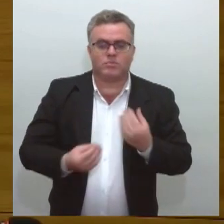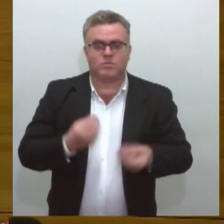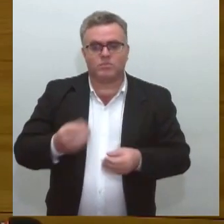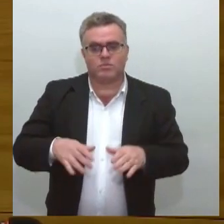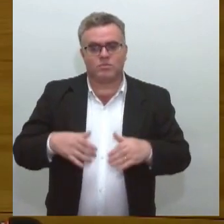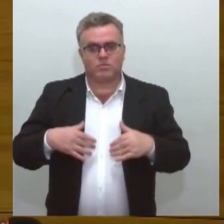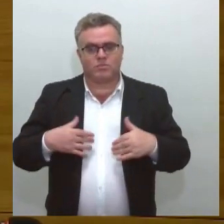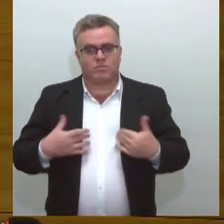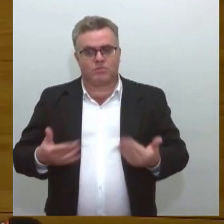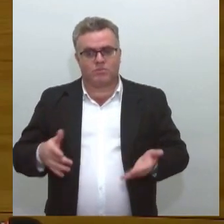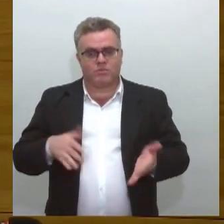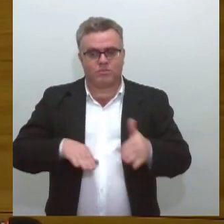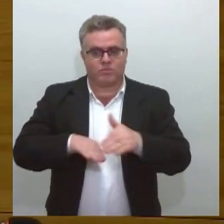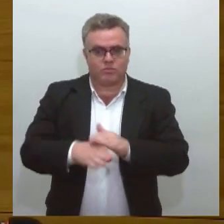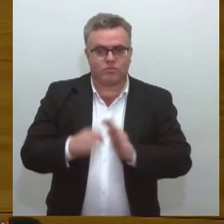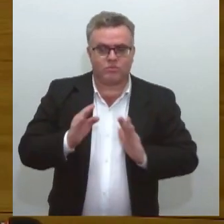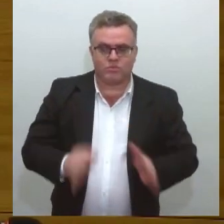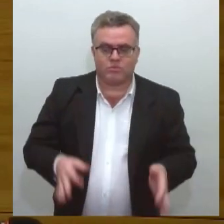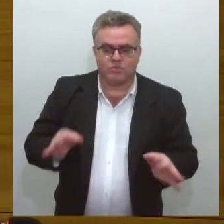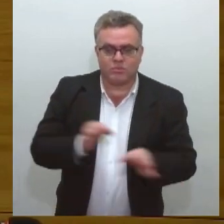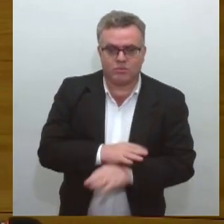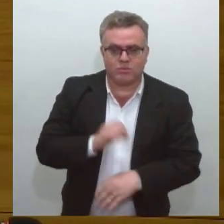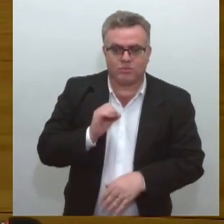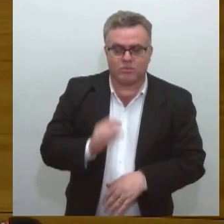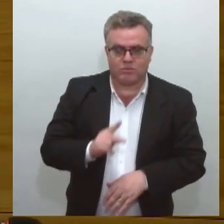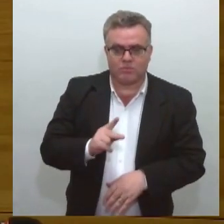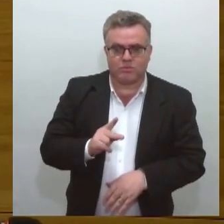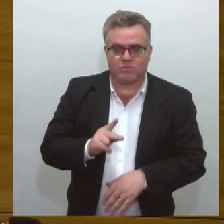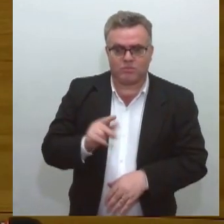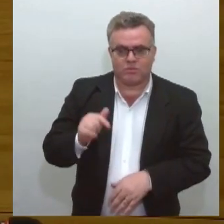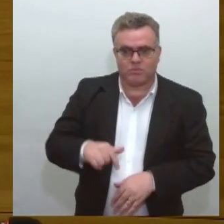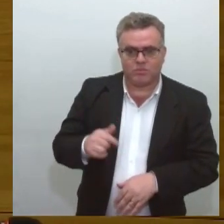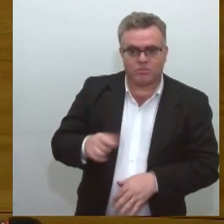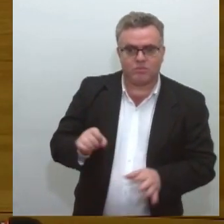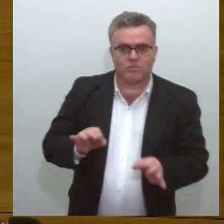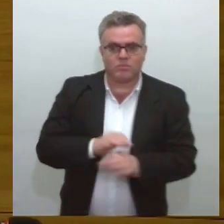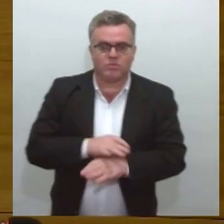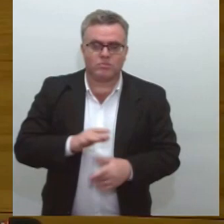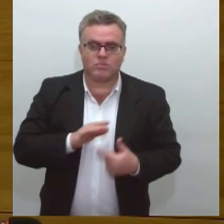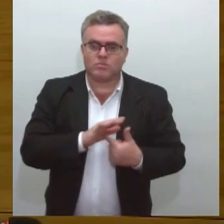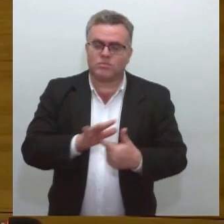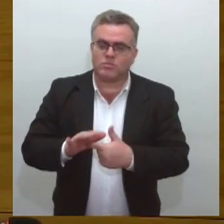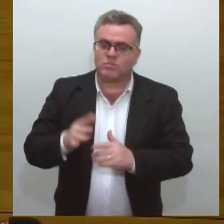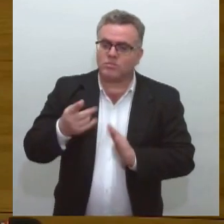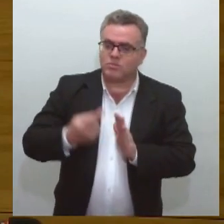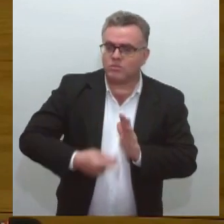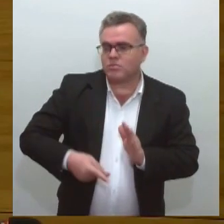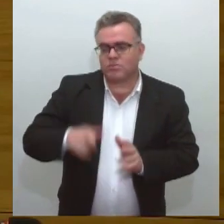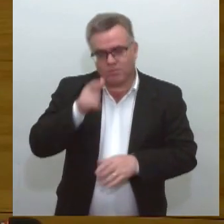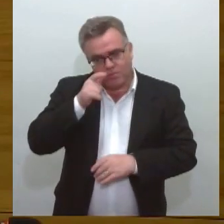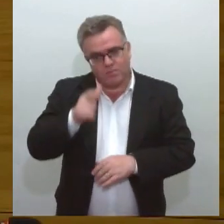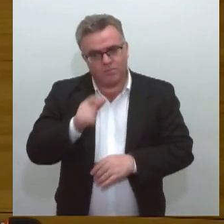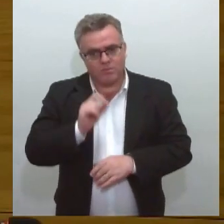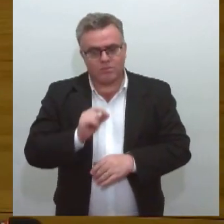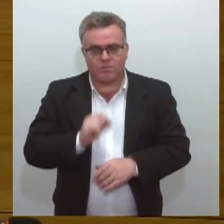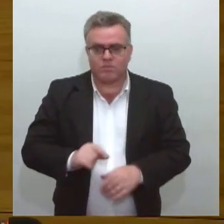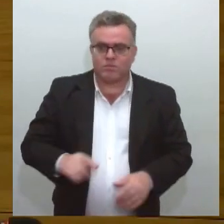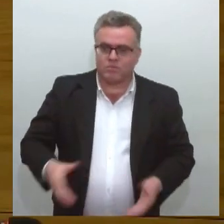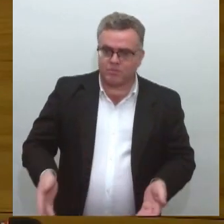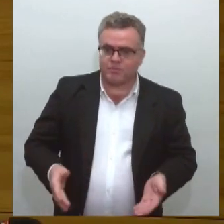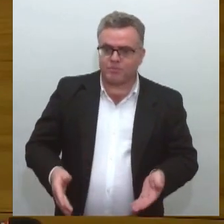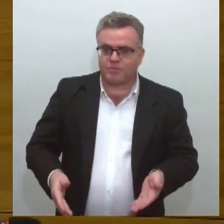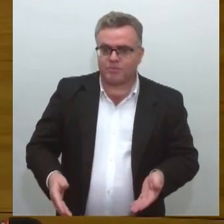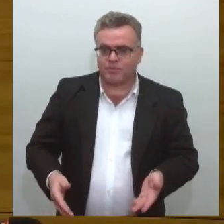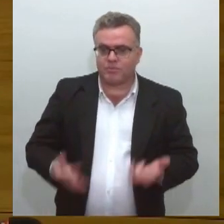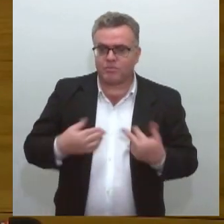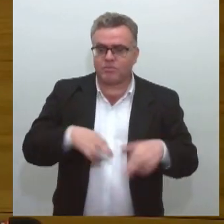como Marcos. Mas que é um projeto que eu acho bastante interessante, tem um papel muito importante na divulgação dessas obras. E